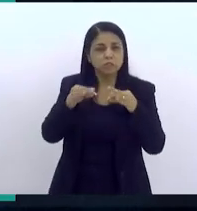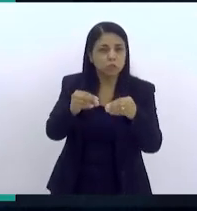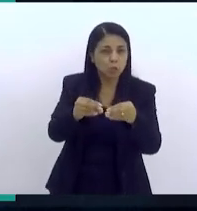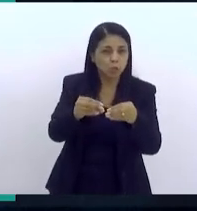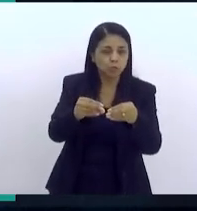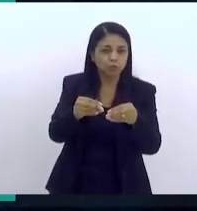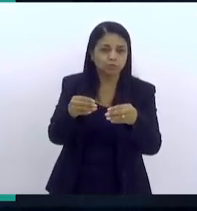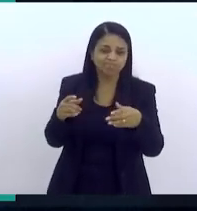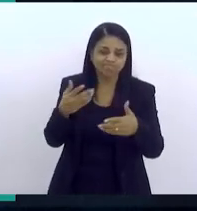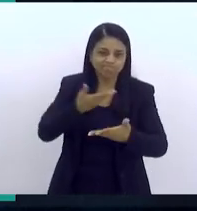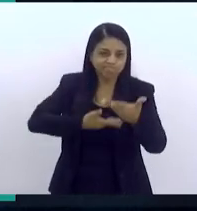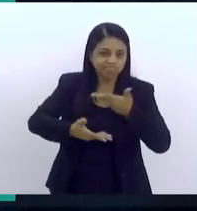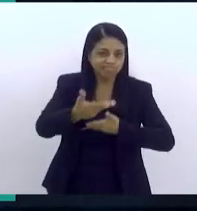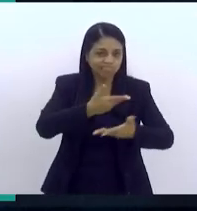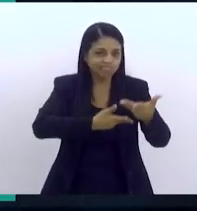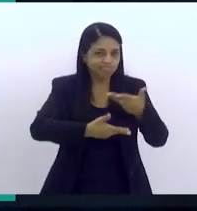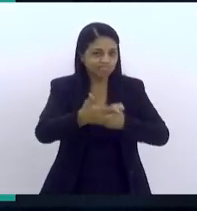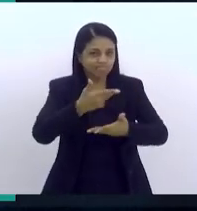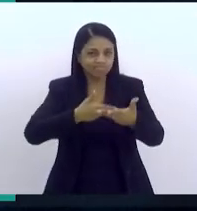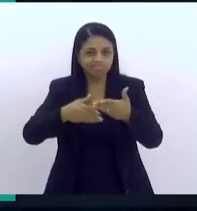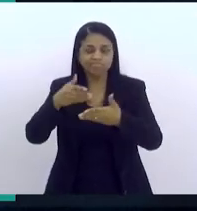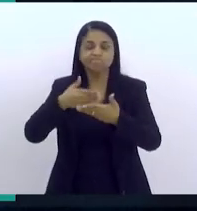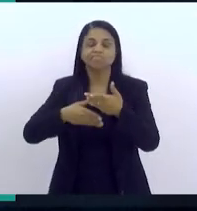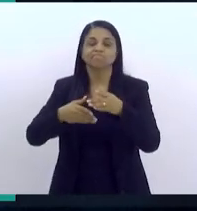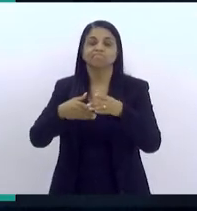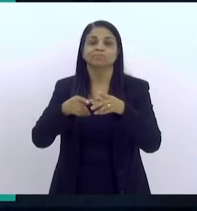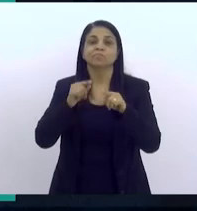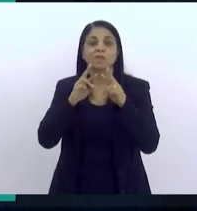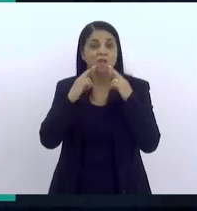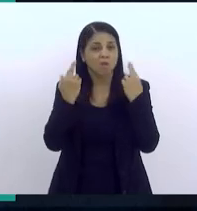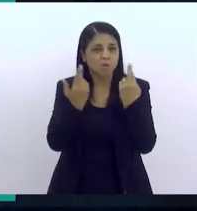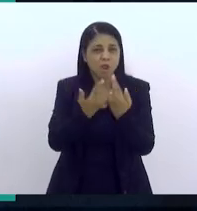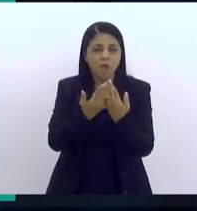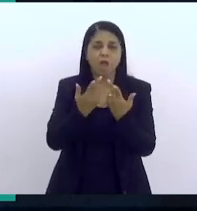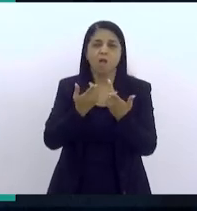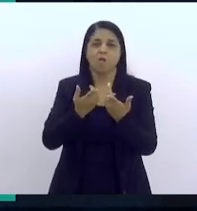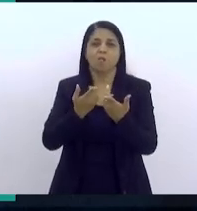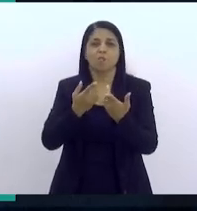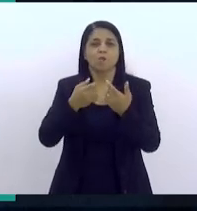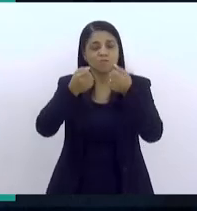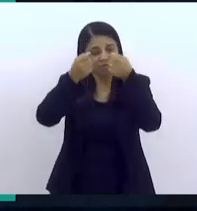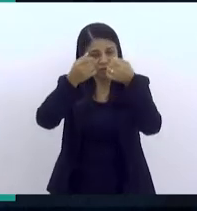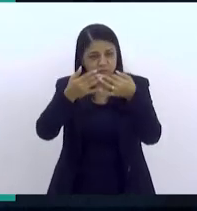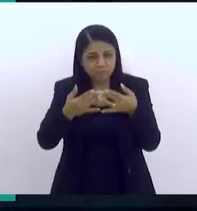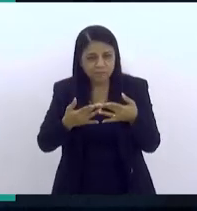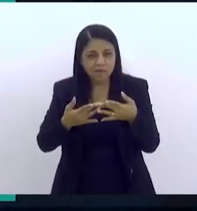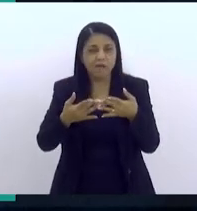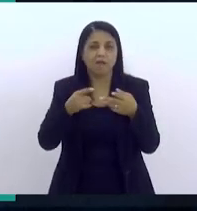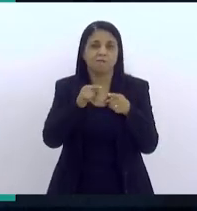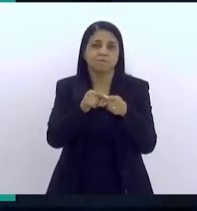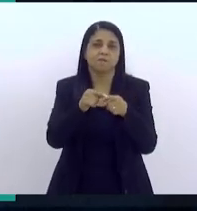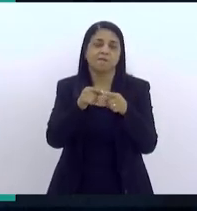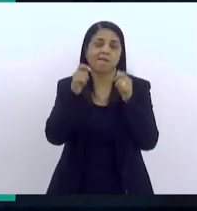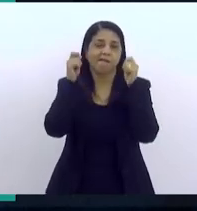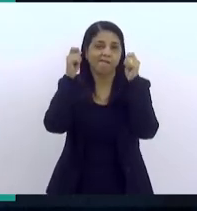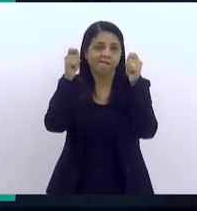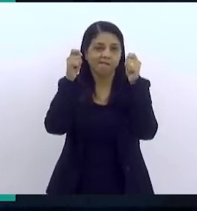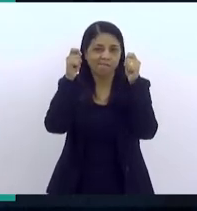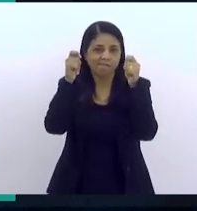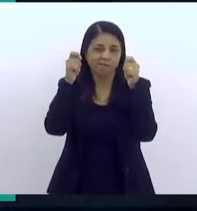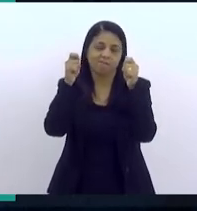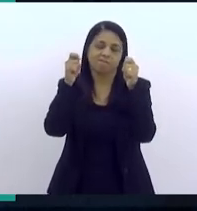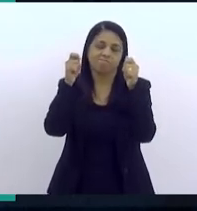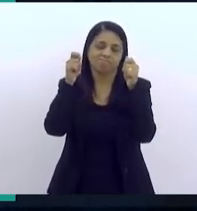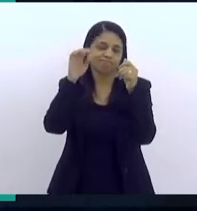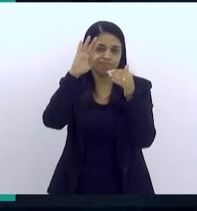aparatos e de todo esse investimento que é um investimento que eu vou falar brevemente assim porque que a campanha não acredita